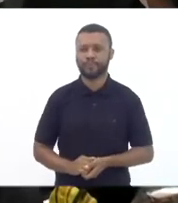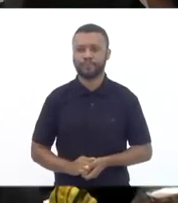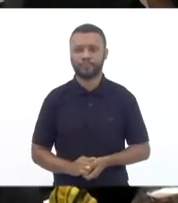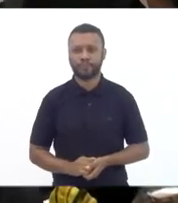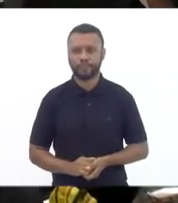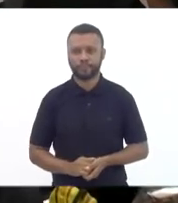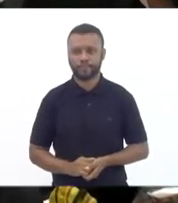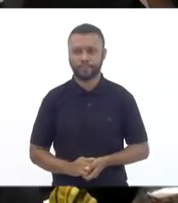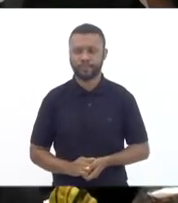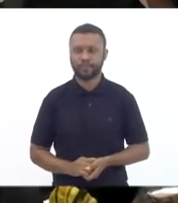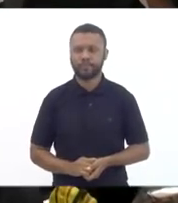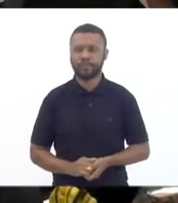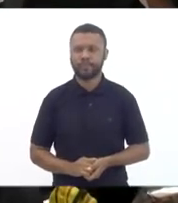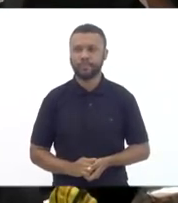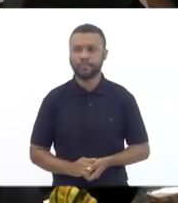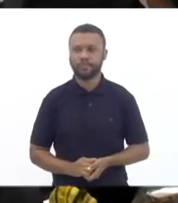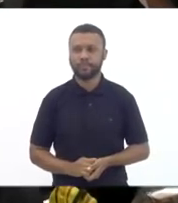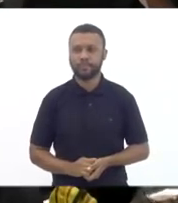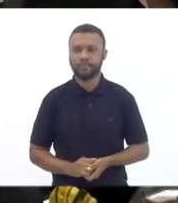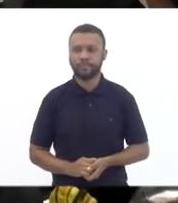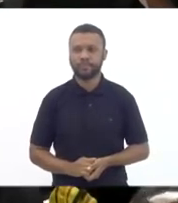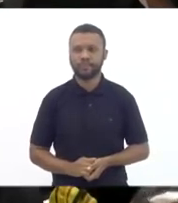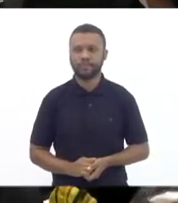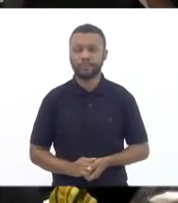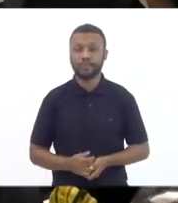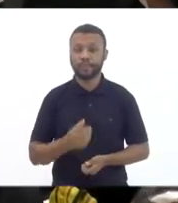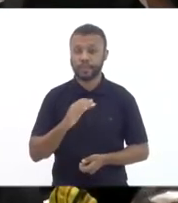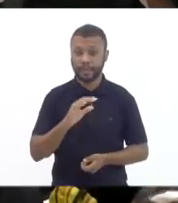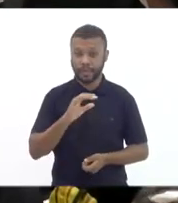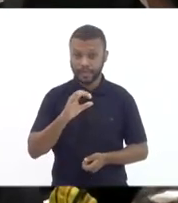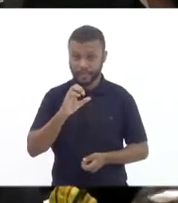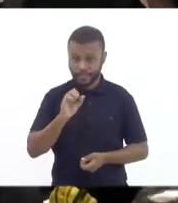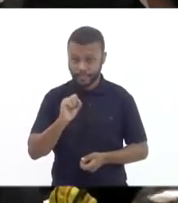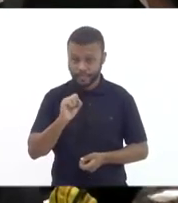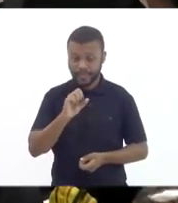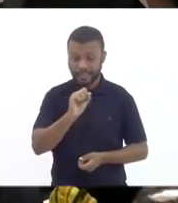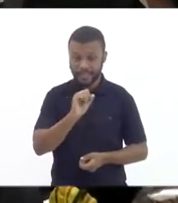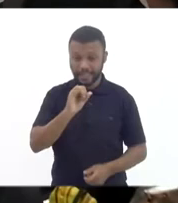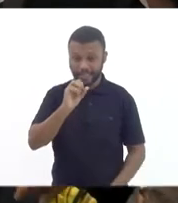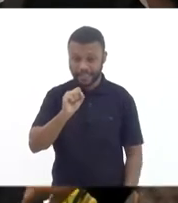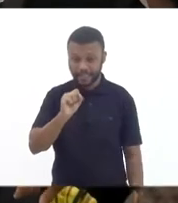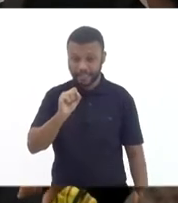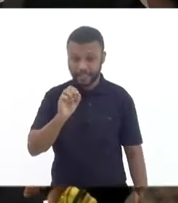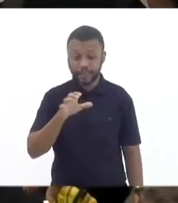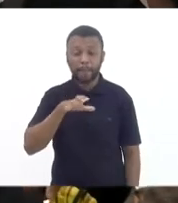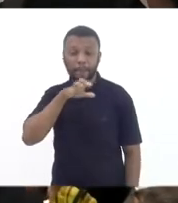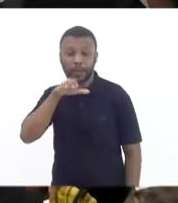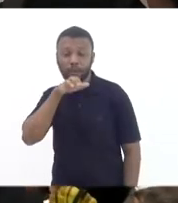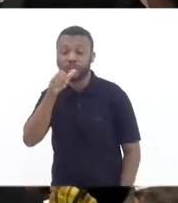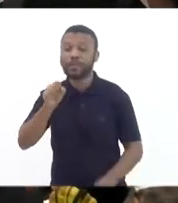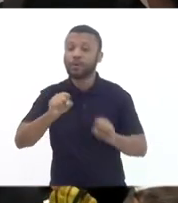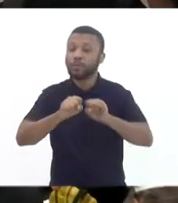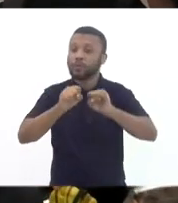Secra. O que quer dizer? No Rio é CIS, bicho. Sistema de Identificação.